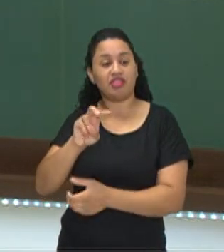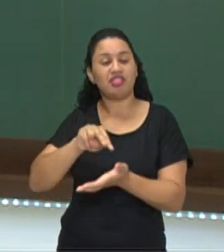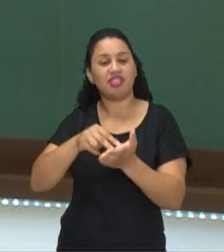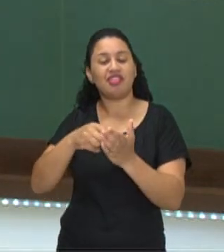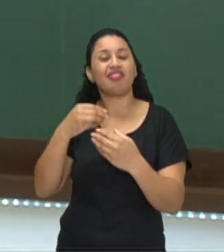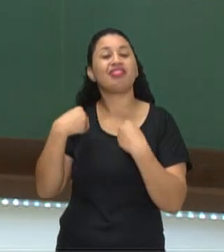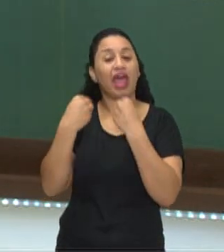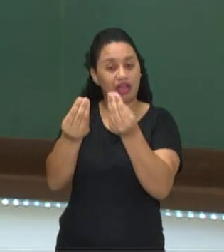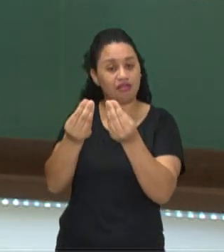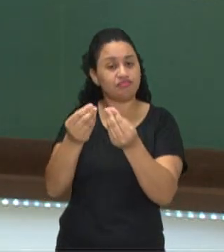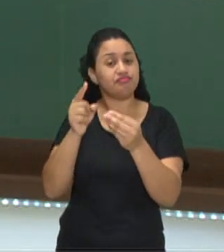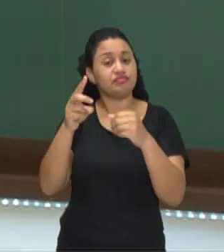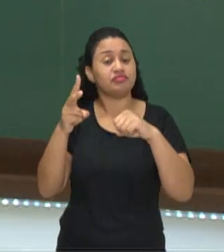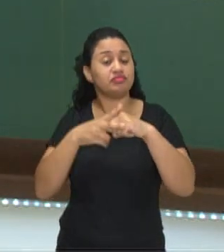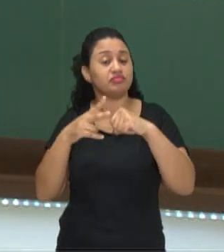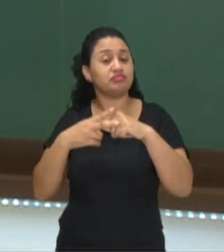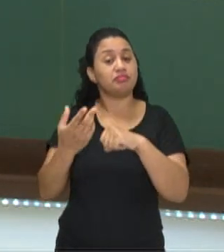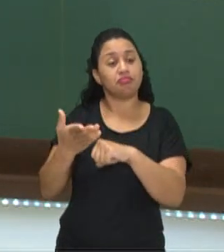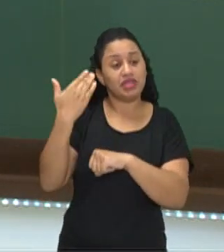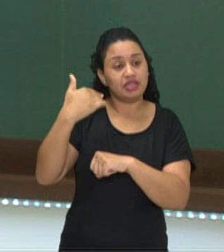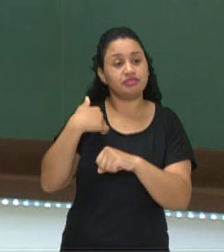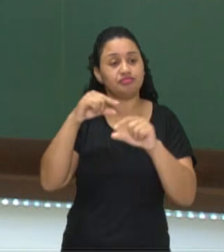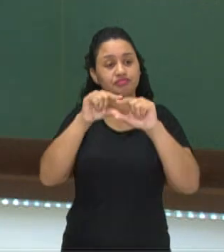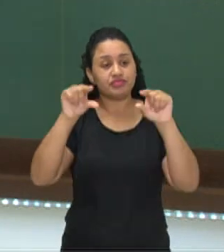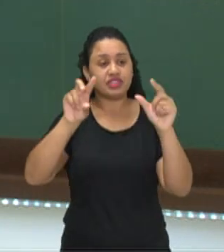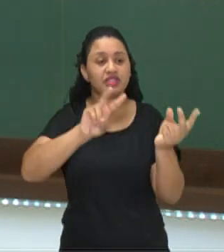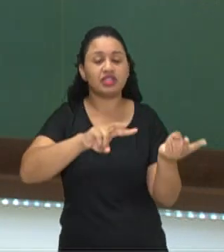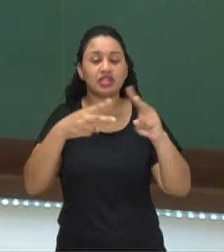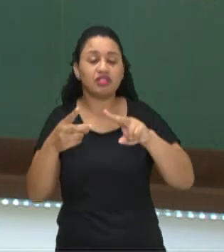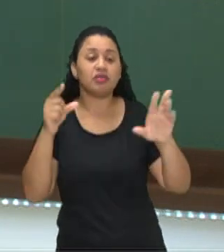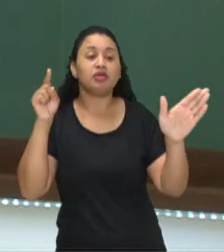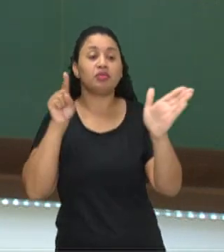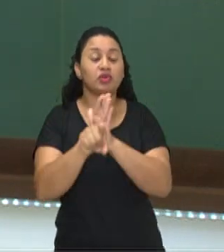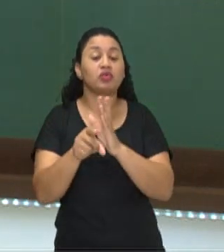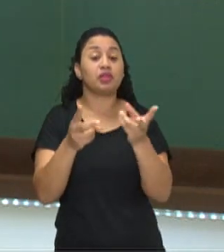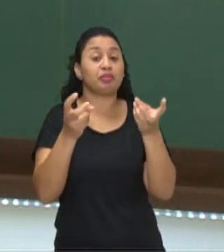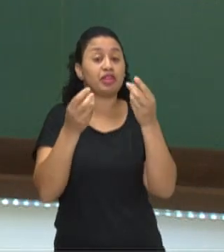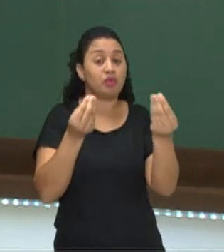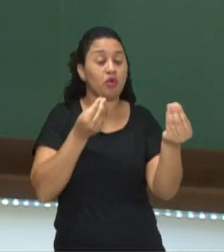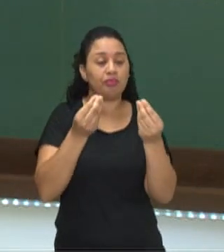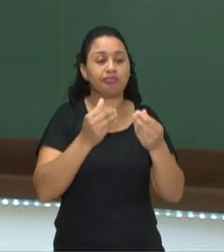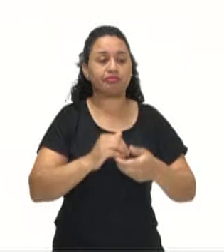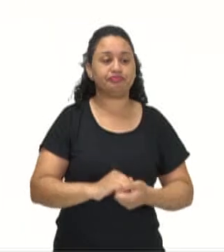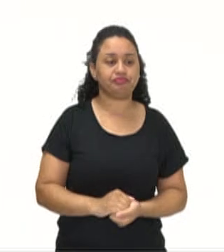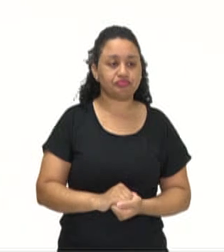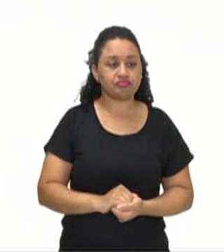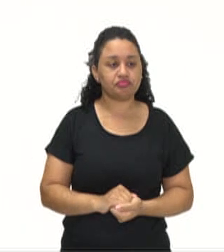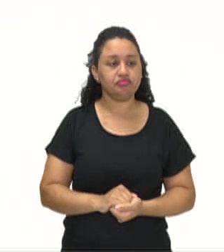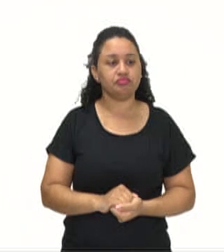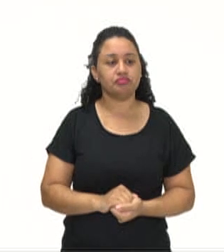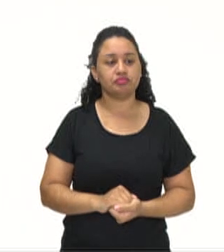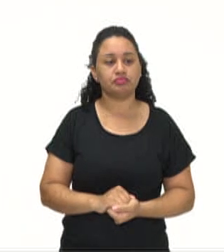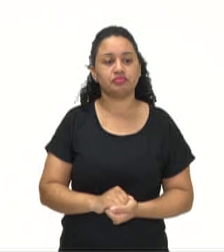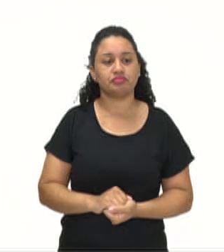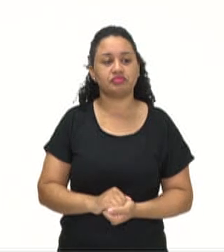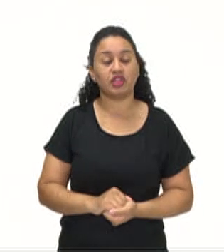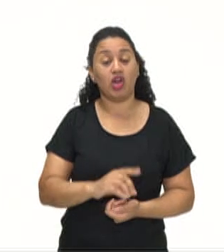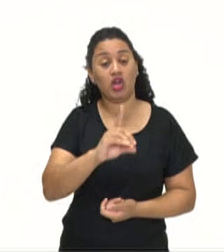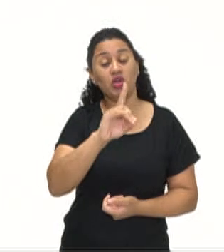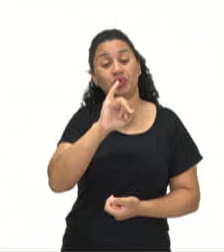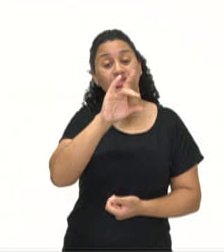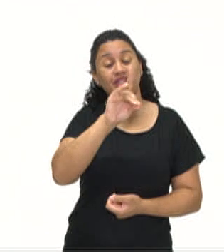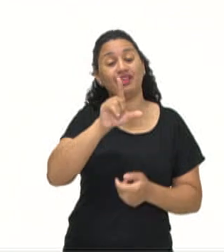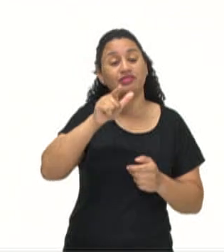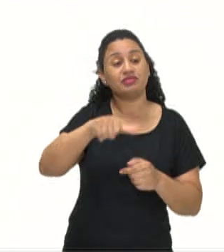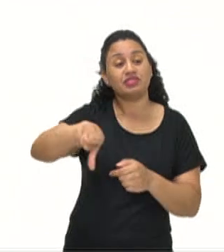passado. Se eu pegar aquela frase ali e transformar numa pergunta, veja como que fica. Did her mother give her a